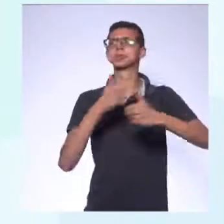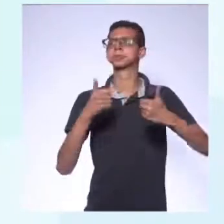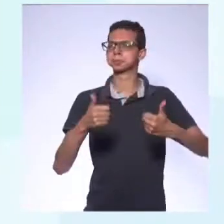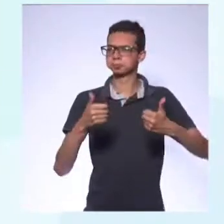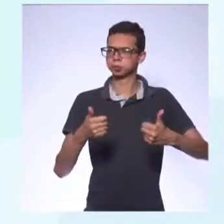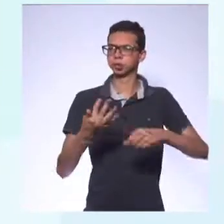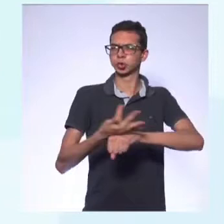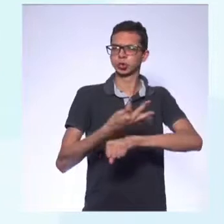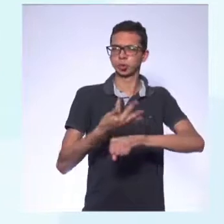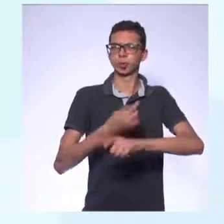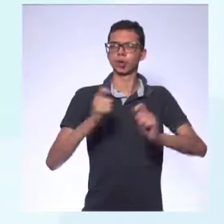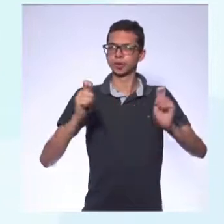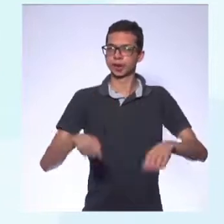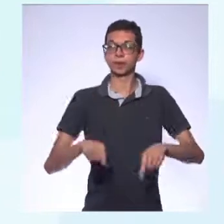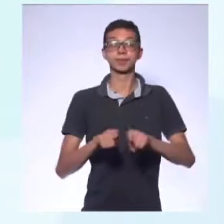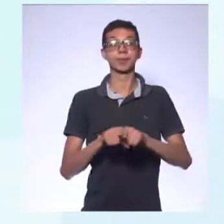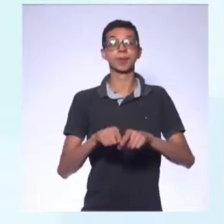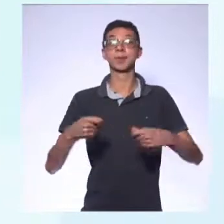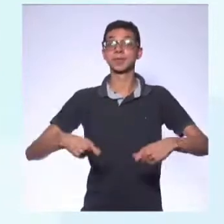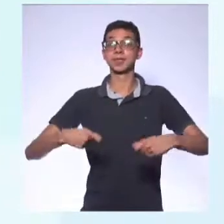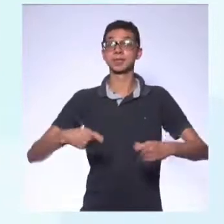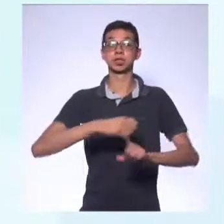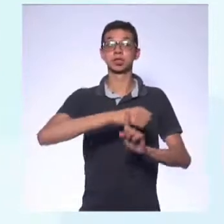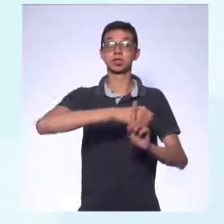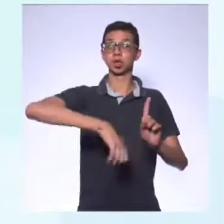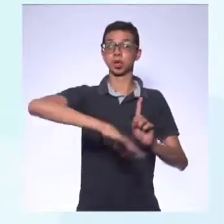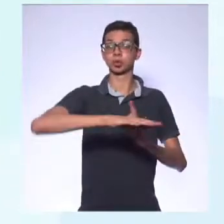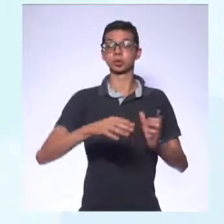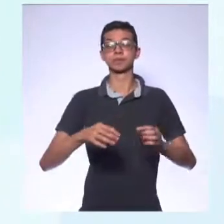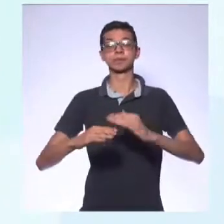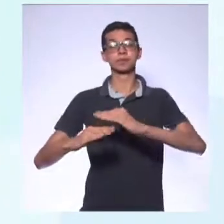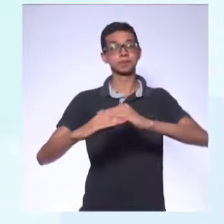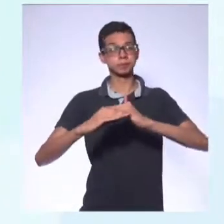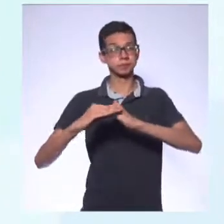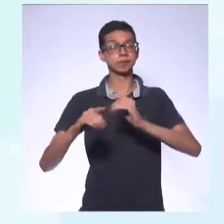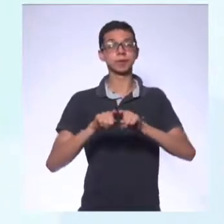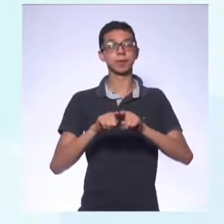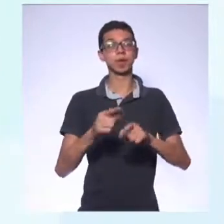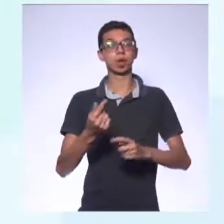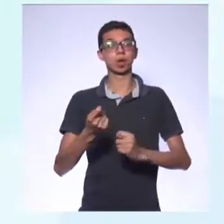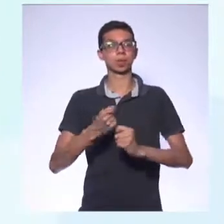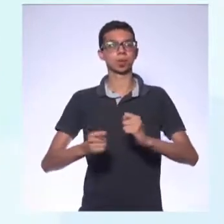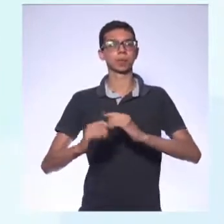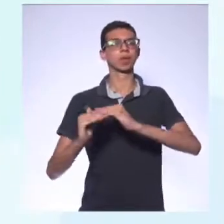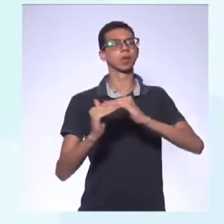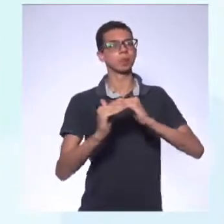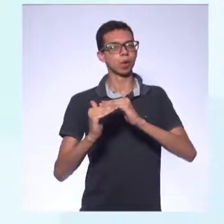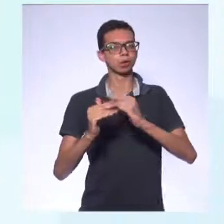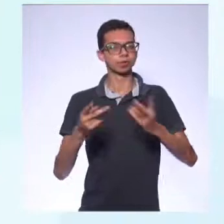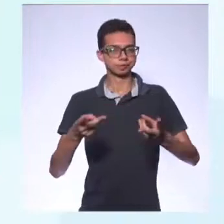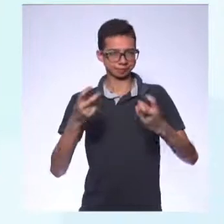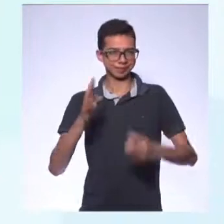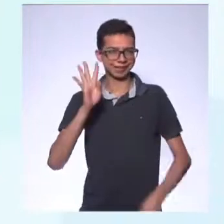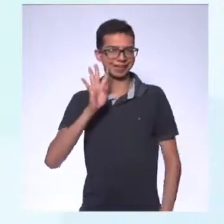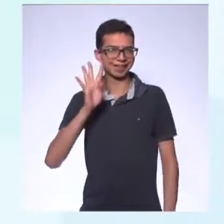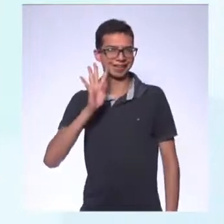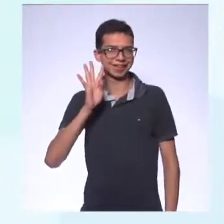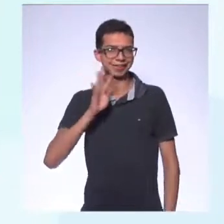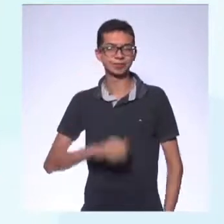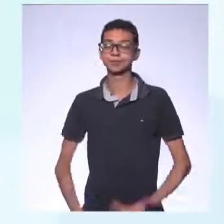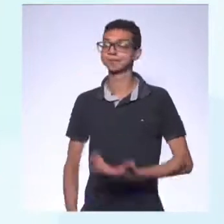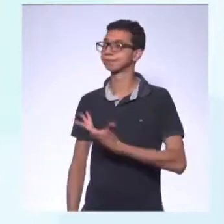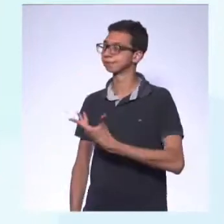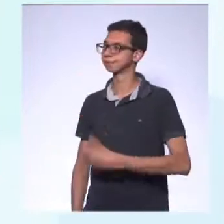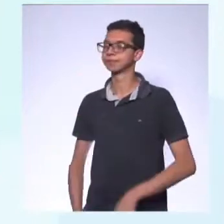ecologicamente suportável, e tem que ser socialmente equitativo e tem que ser economicamente equitativo. Olha só que legal. Então, se